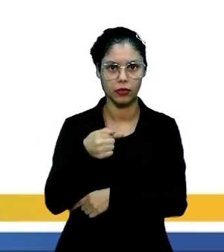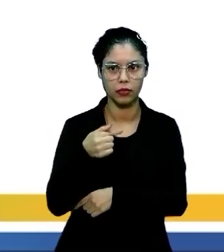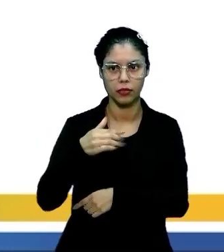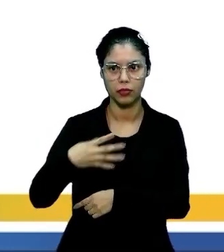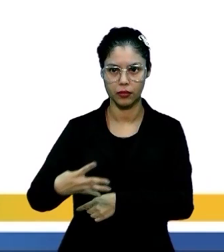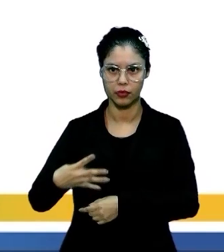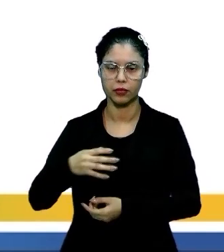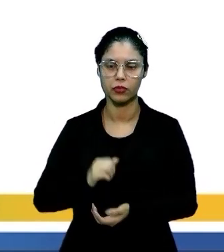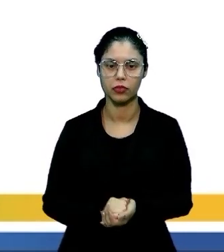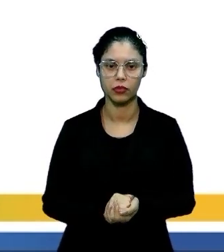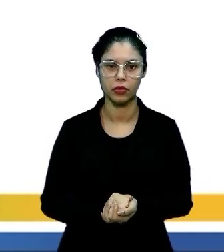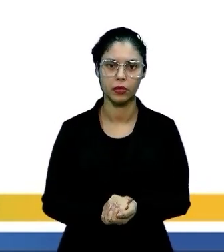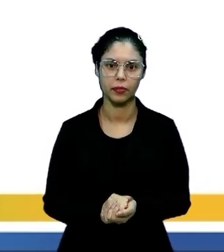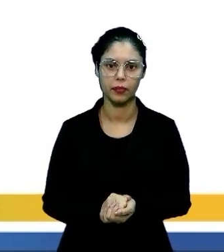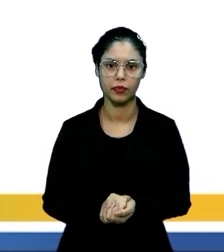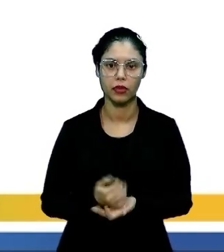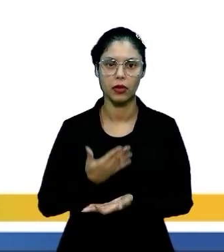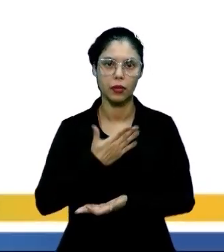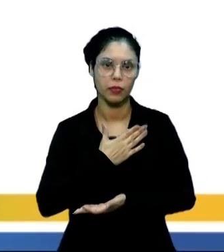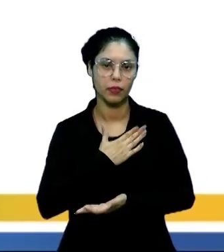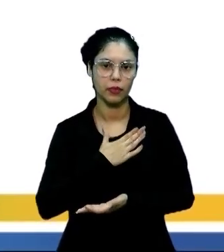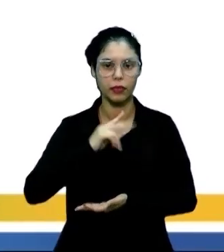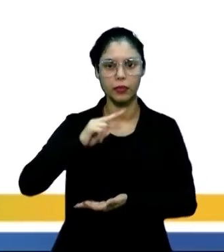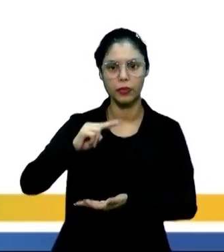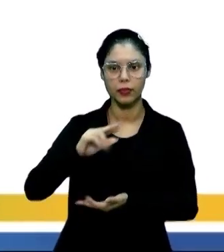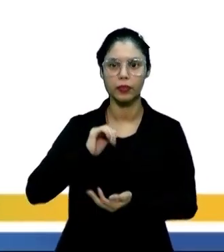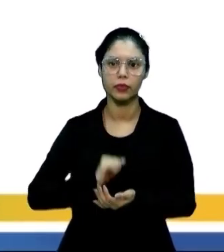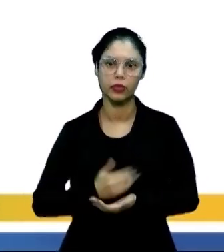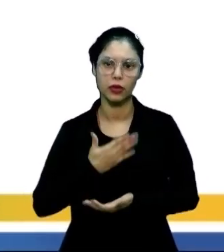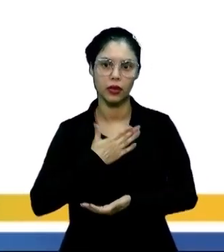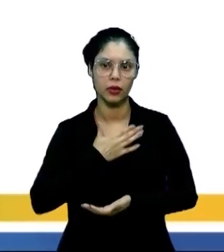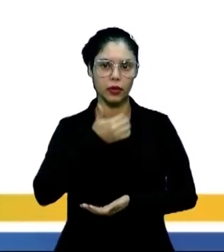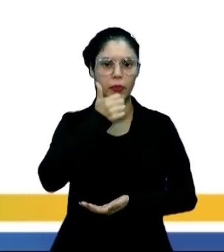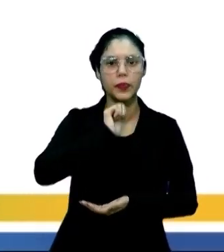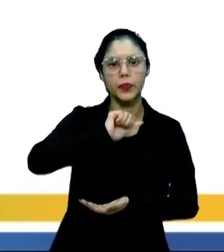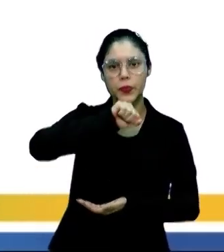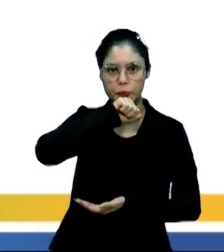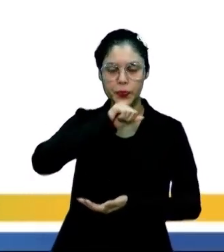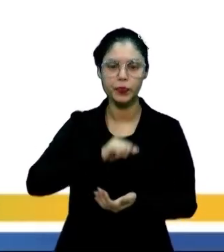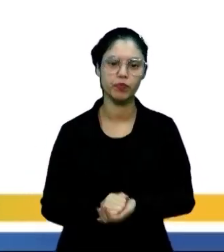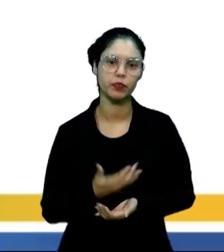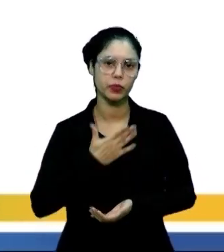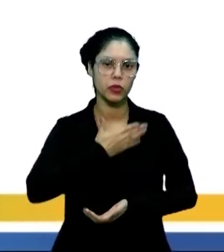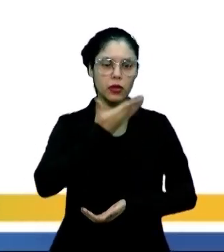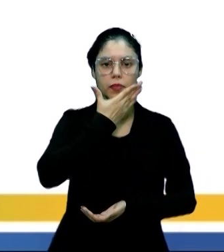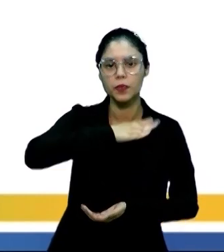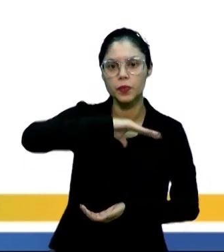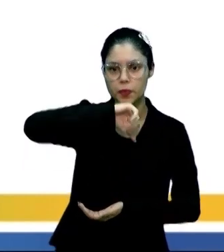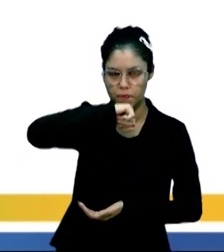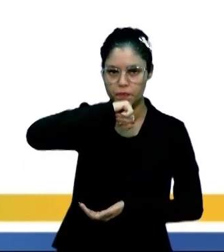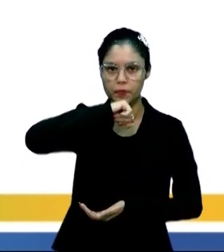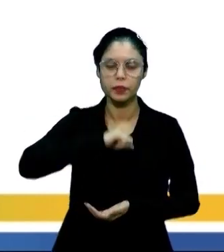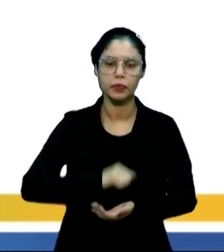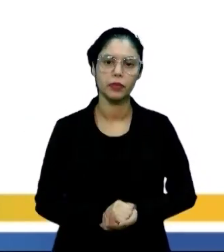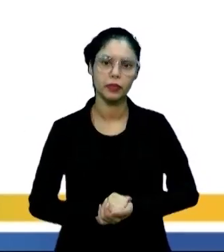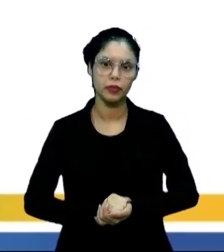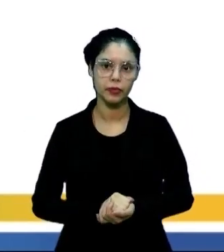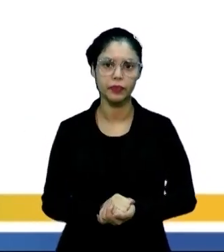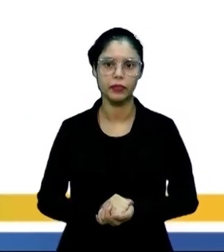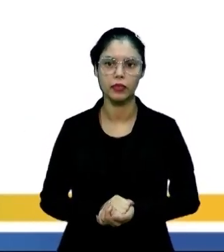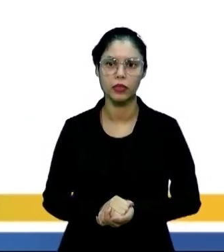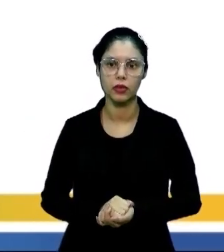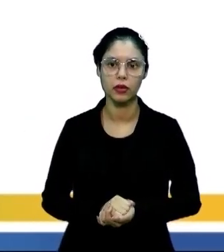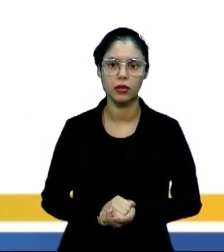ok? Vamos ler juntos. My brother, the star. My mother, the earth. My father, the